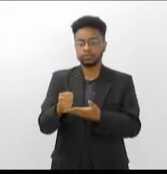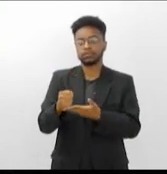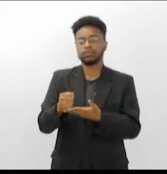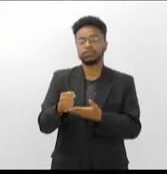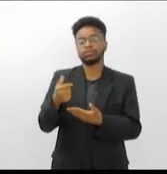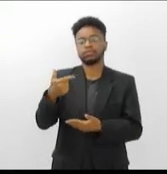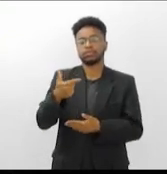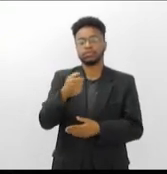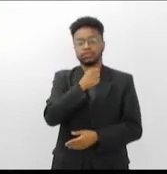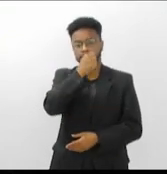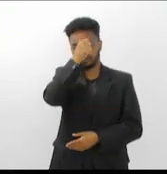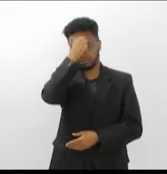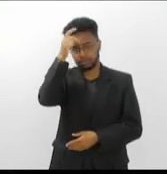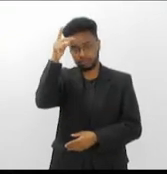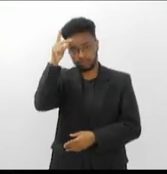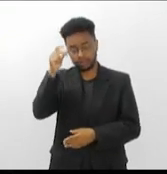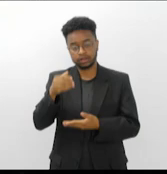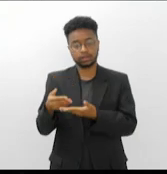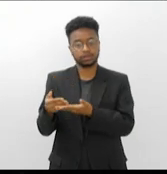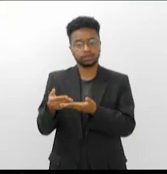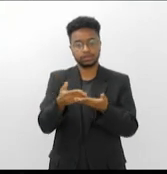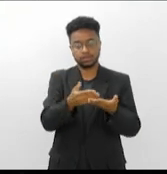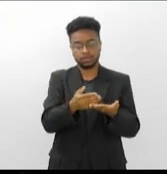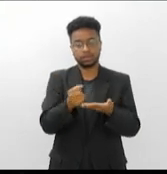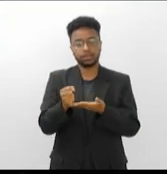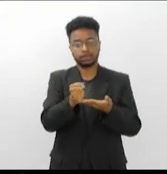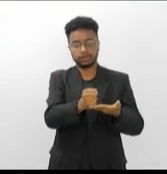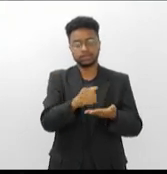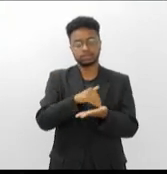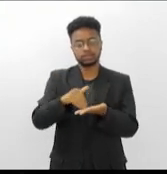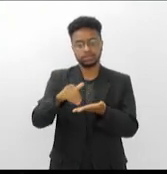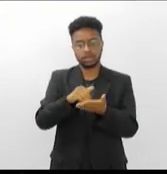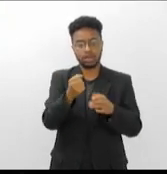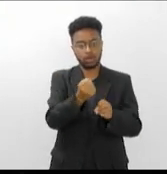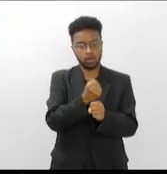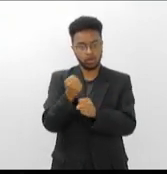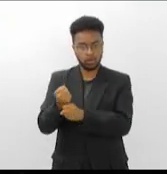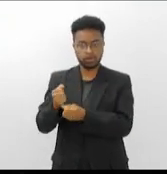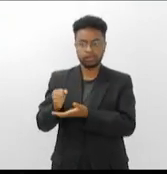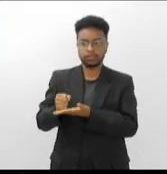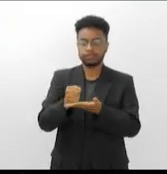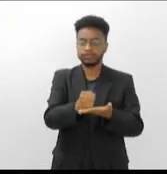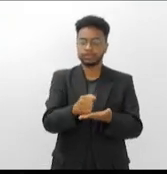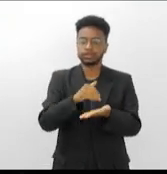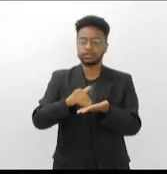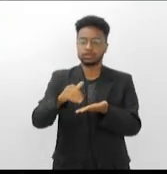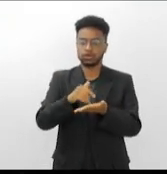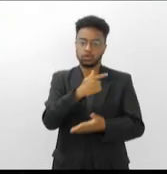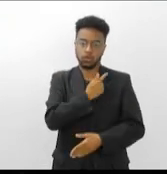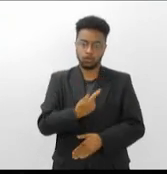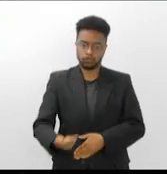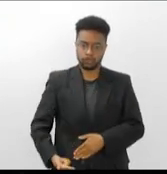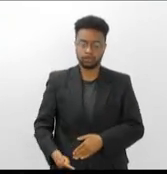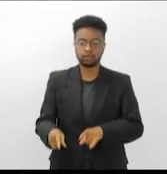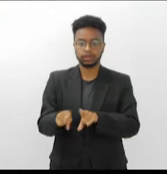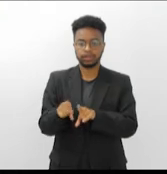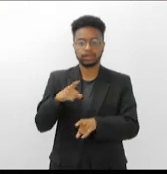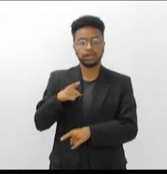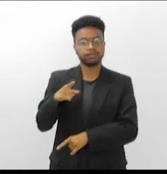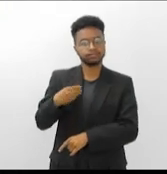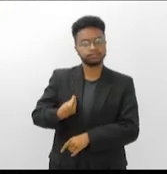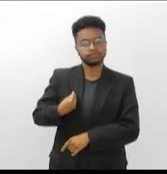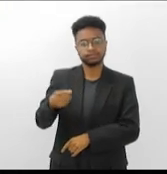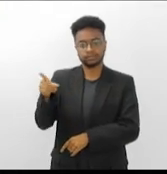vice-prefeita, levei o secretário de obras, levei o secretário de governo e lá estavam